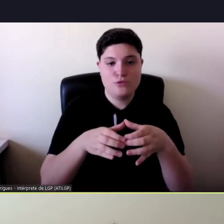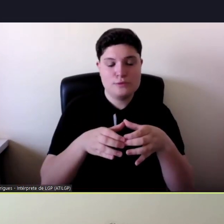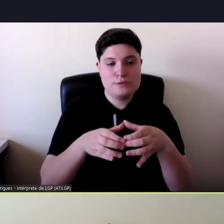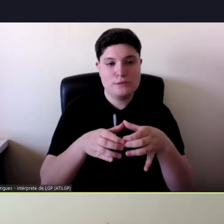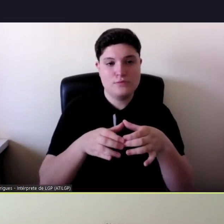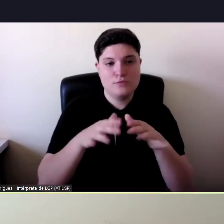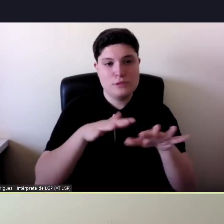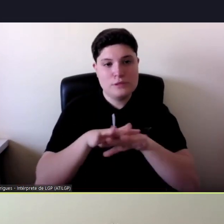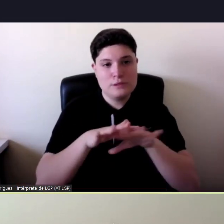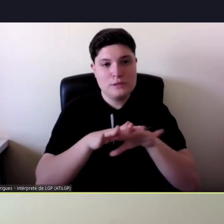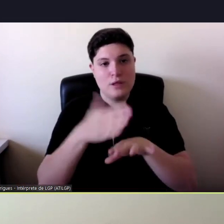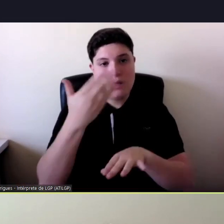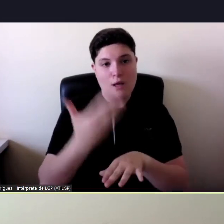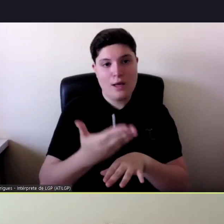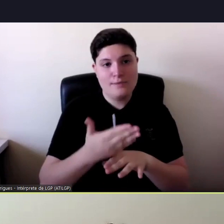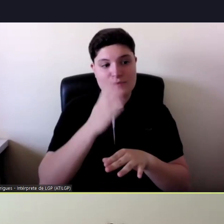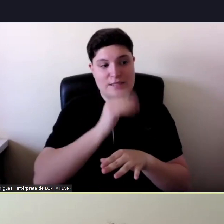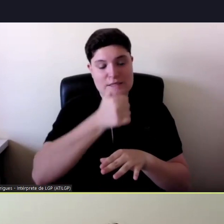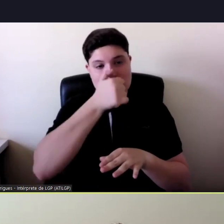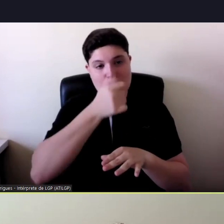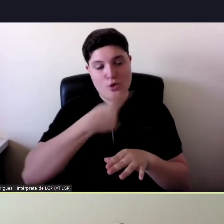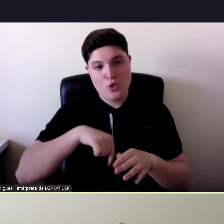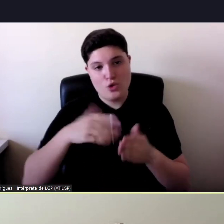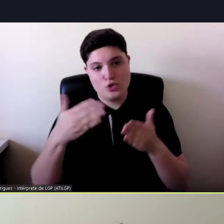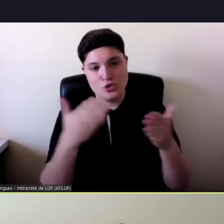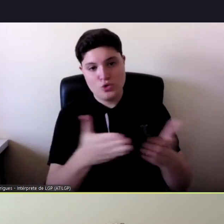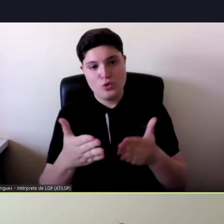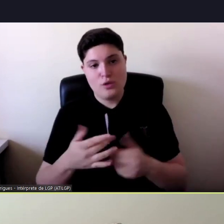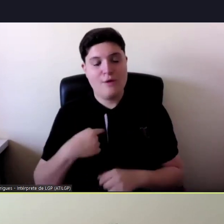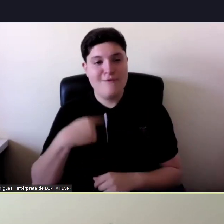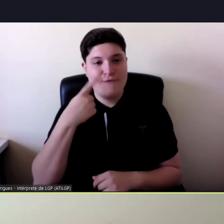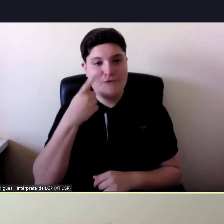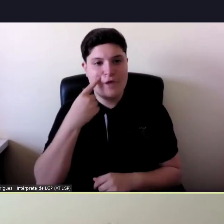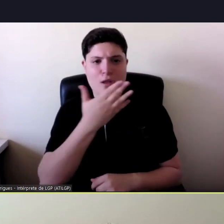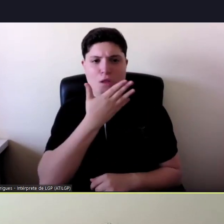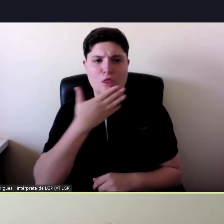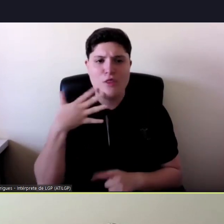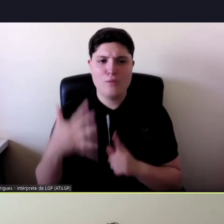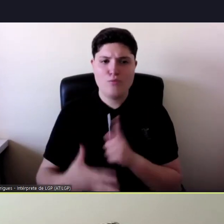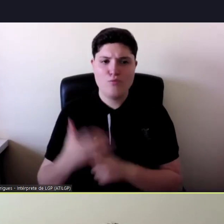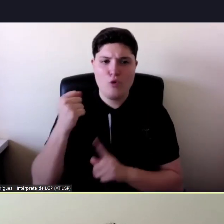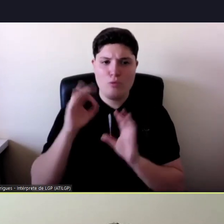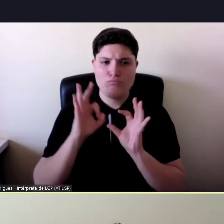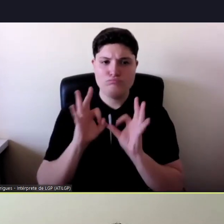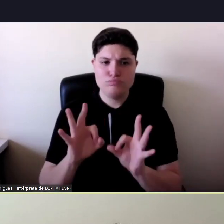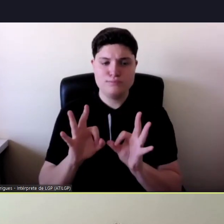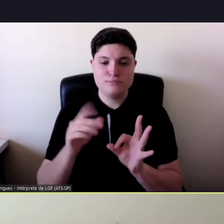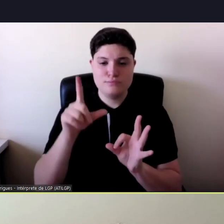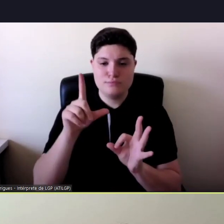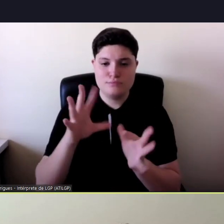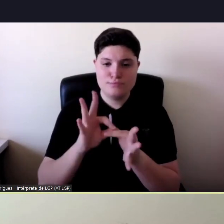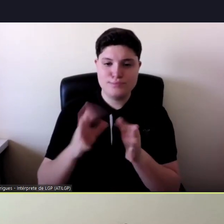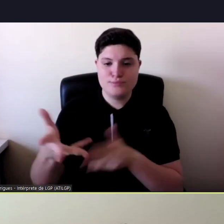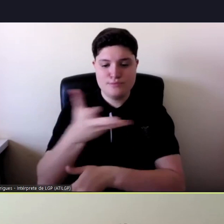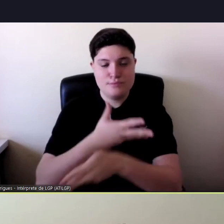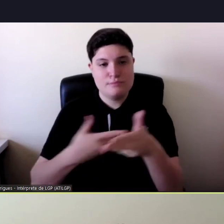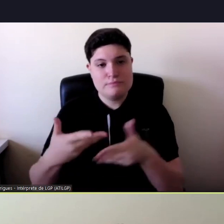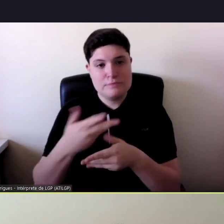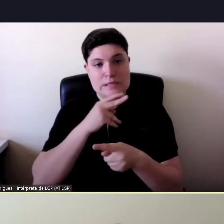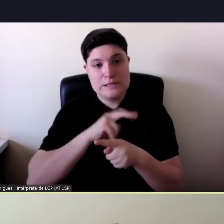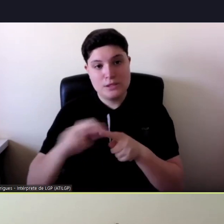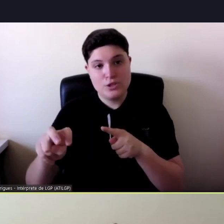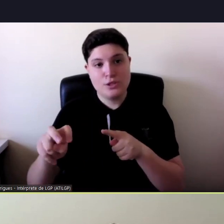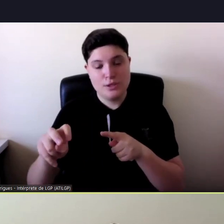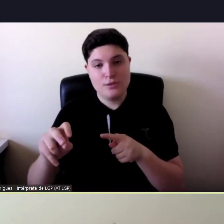ali naquele período que se diz ali, Holoceno, são os últimos 11.700 anos. Para nós percebermos, a agricultura começou há 8 mil